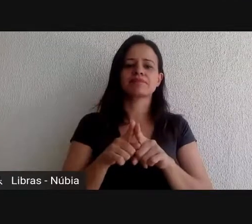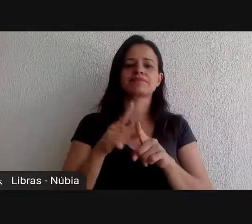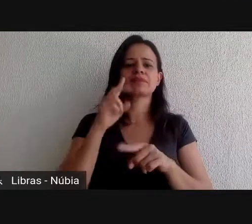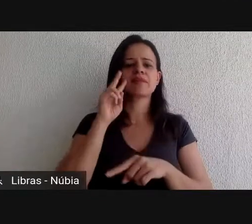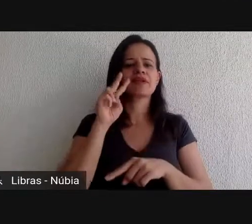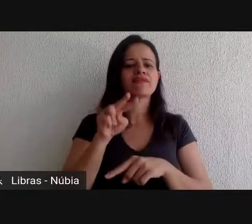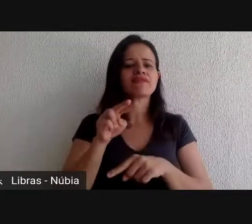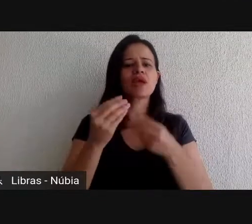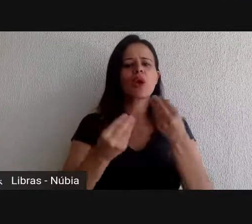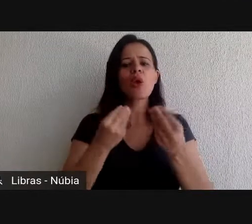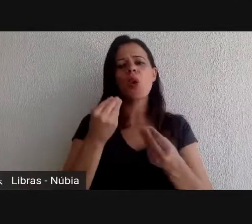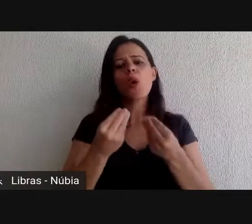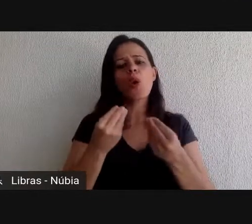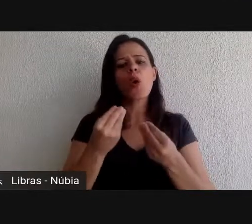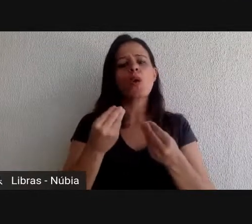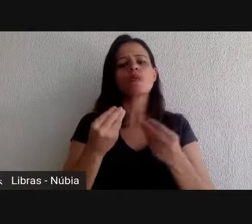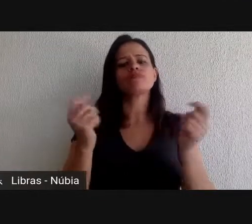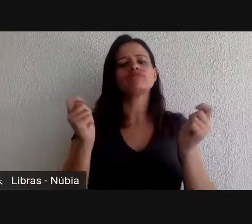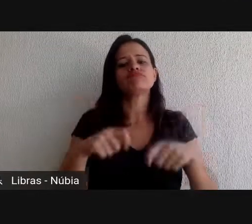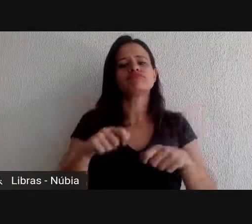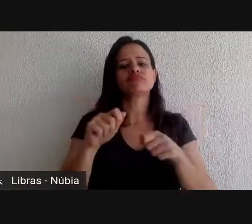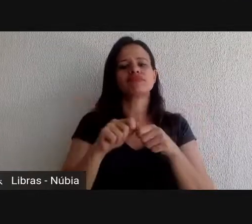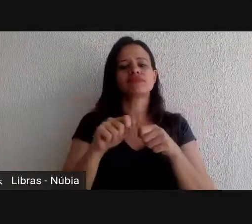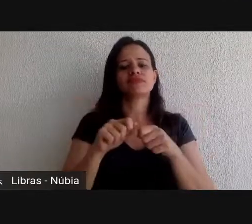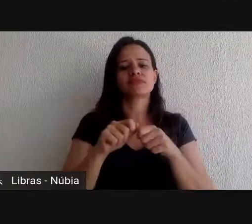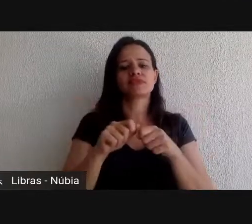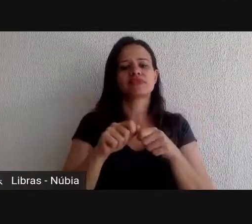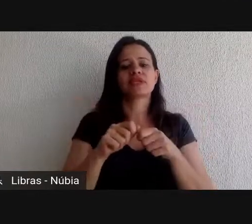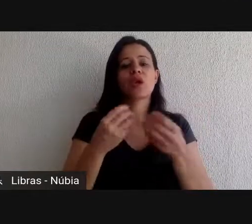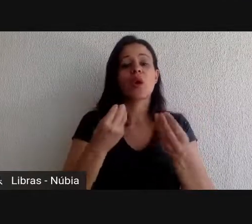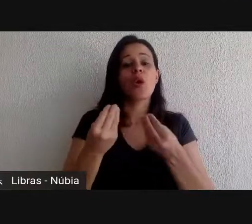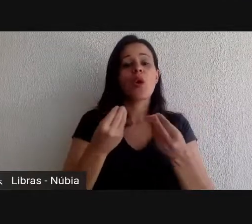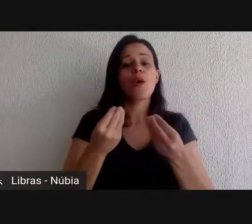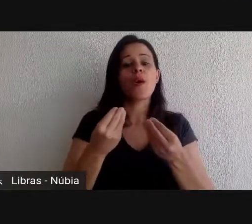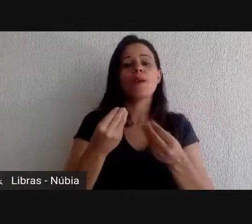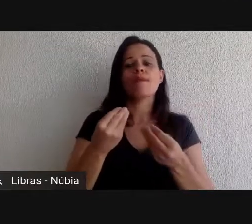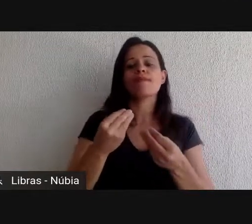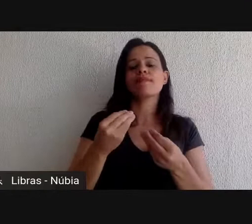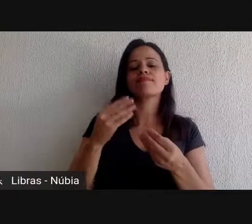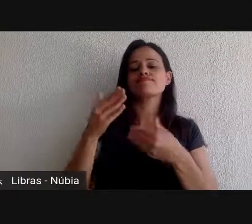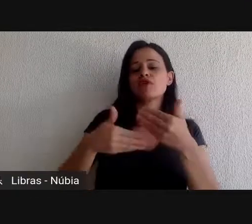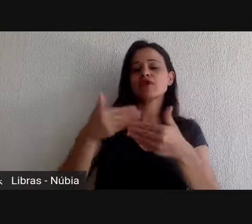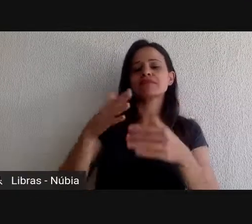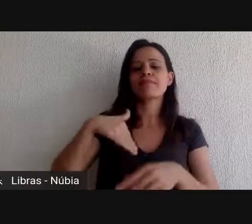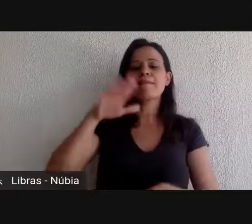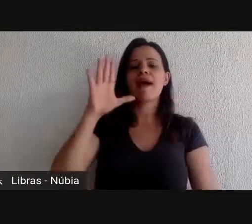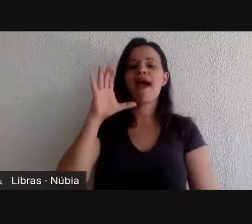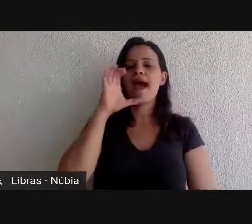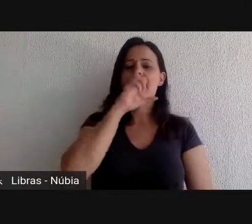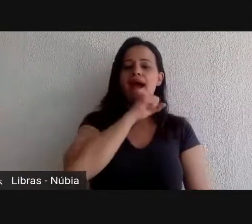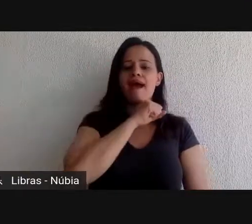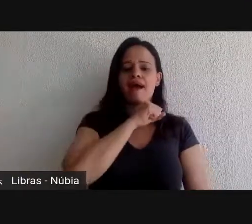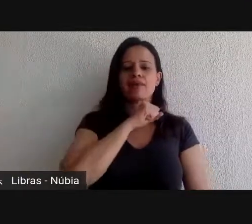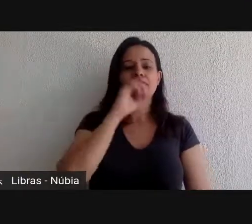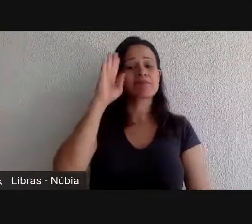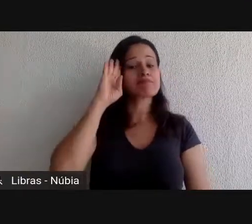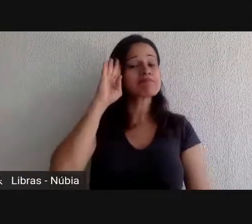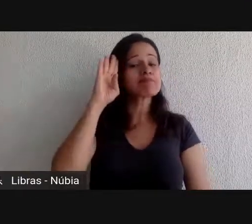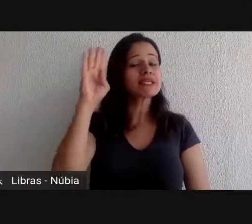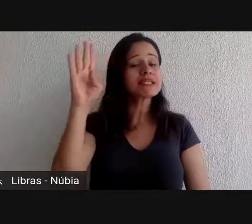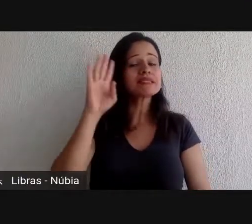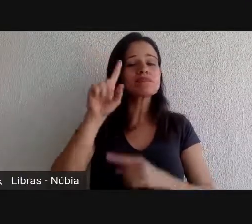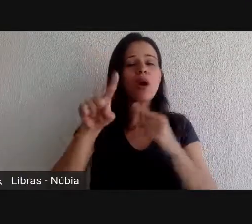verificar como é que, sem enfraquecer o mérito da questão, como é que a gente consegue deixar esse processo mais rápido, dado que o principal